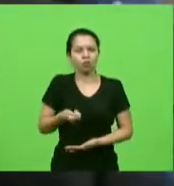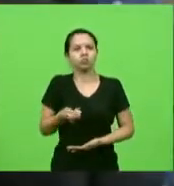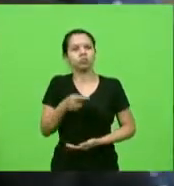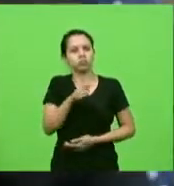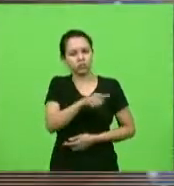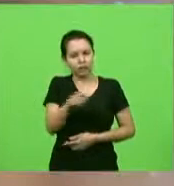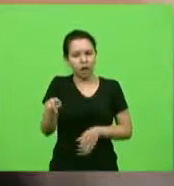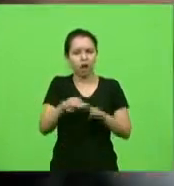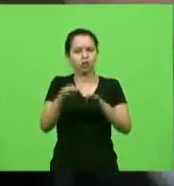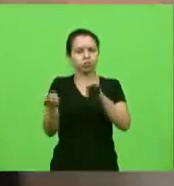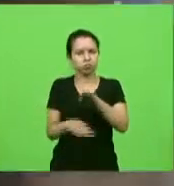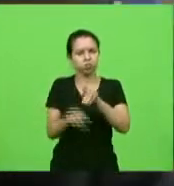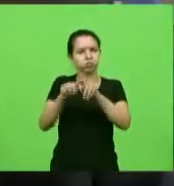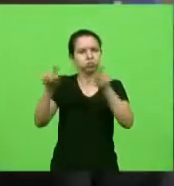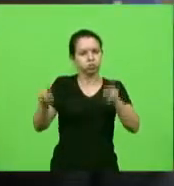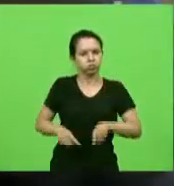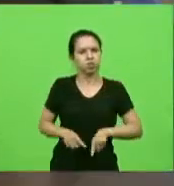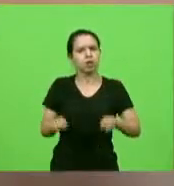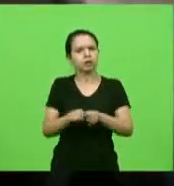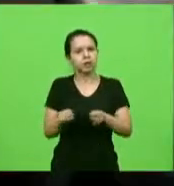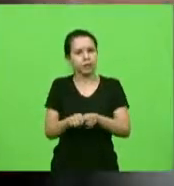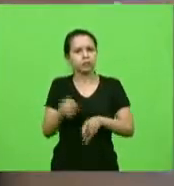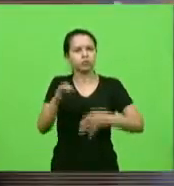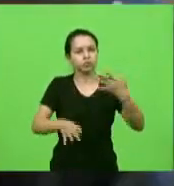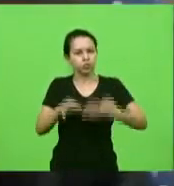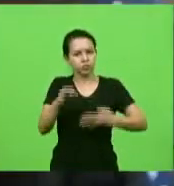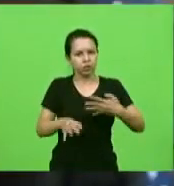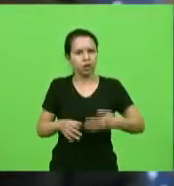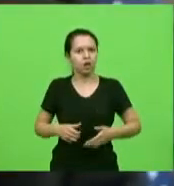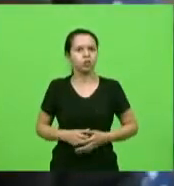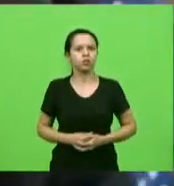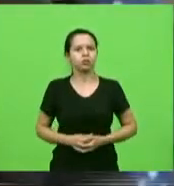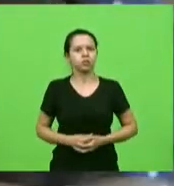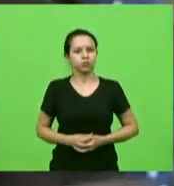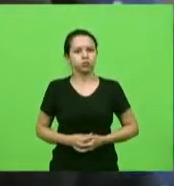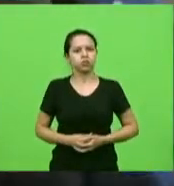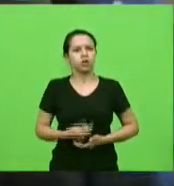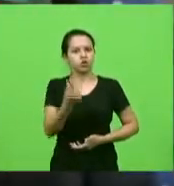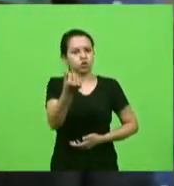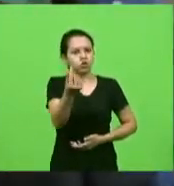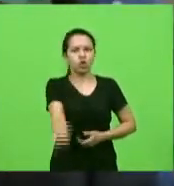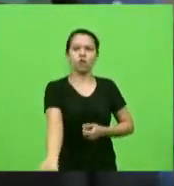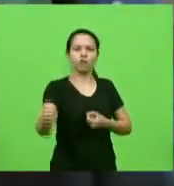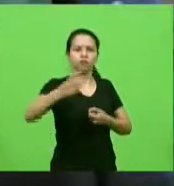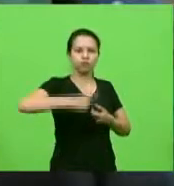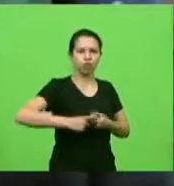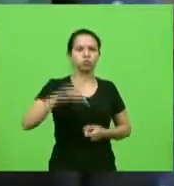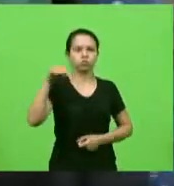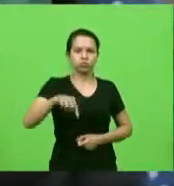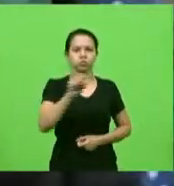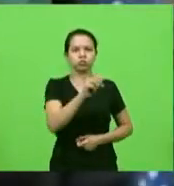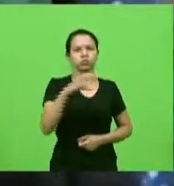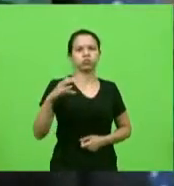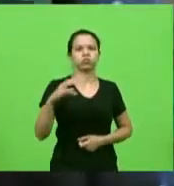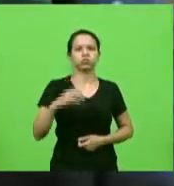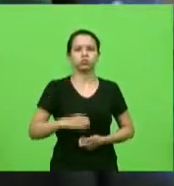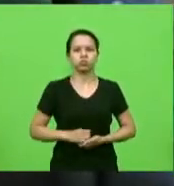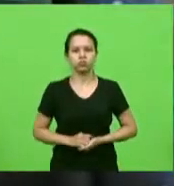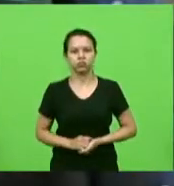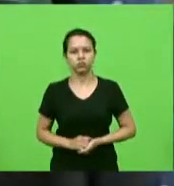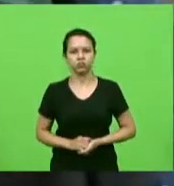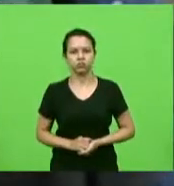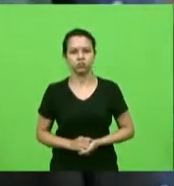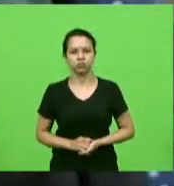subordinados, junto ao judiciário, a efetiva vinda desse recurso para Santa Catarina.